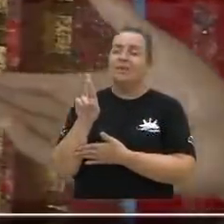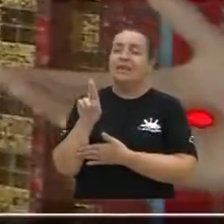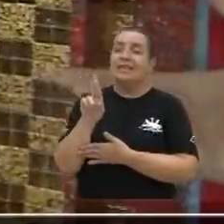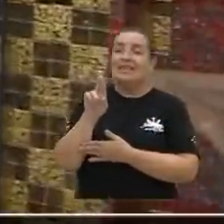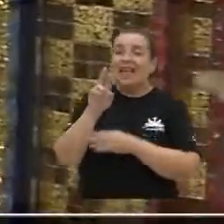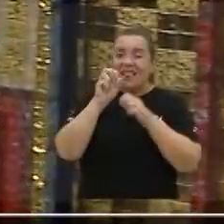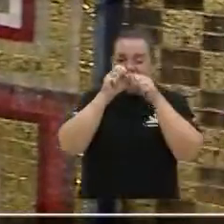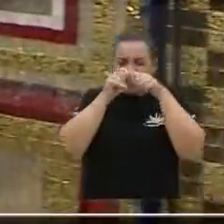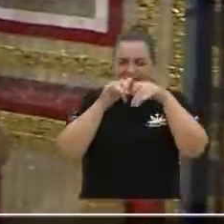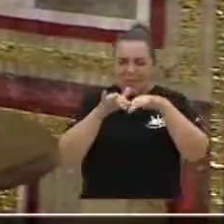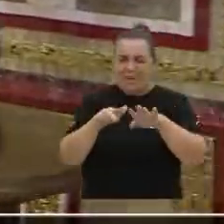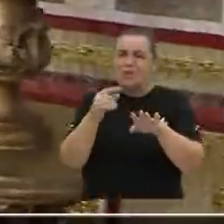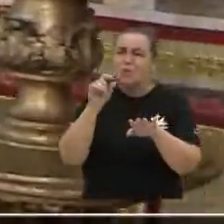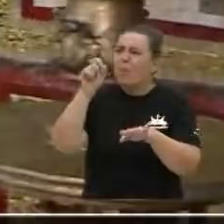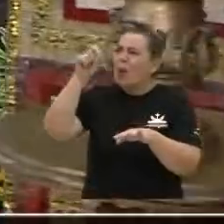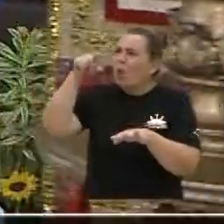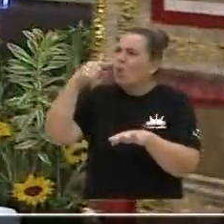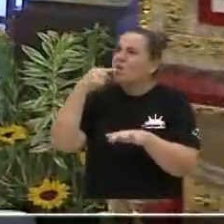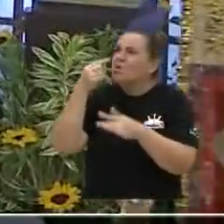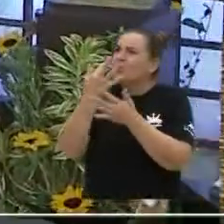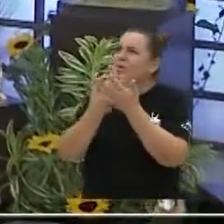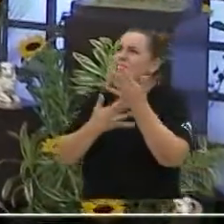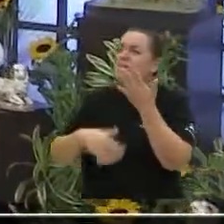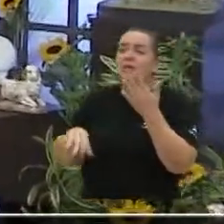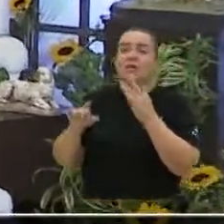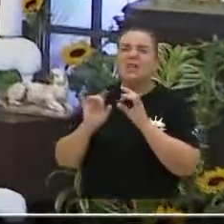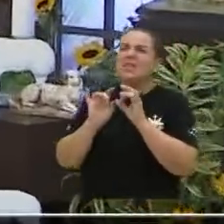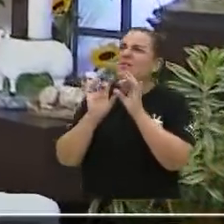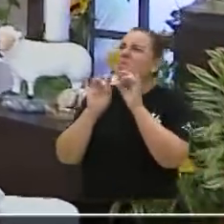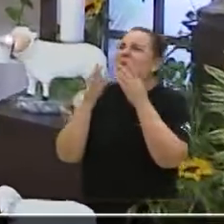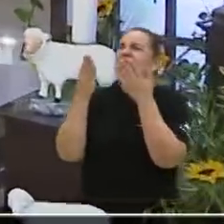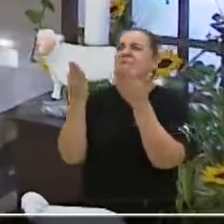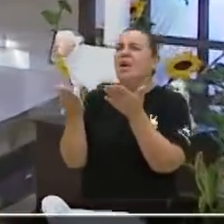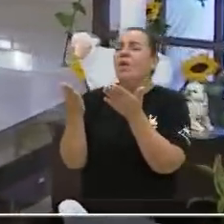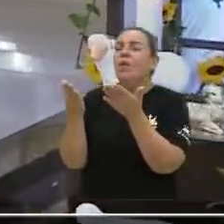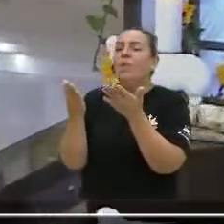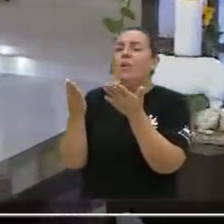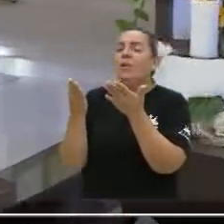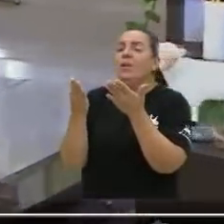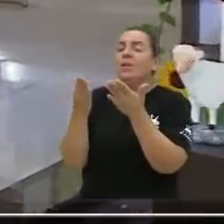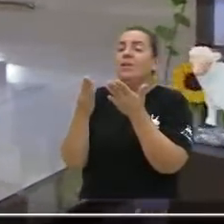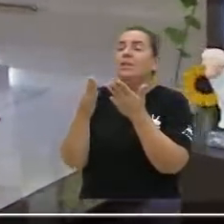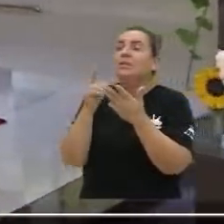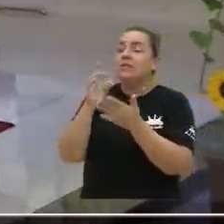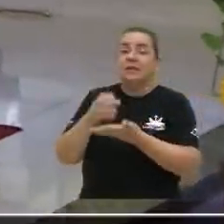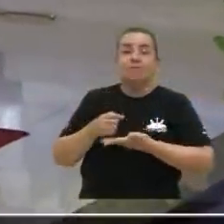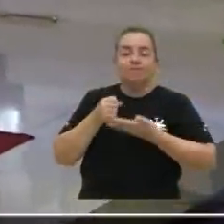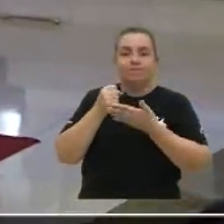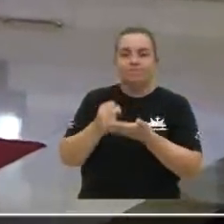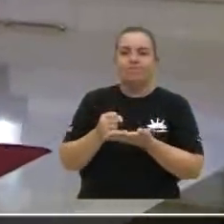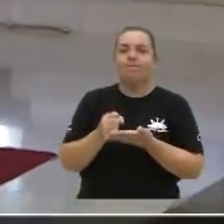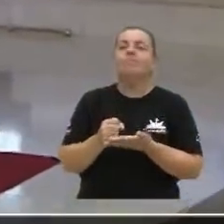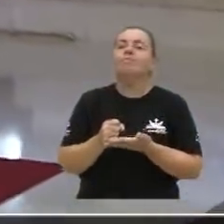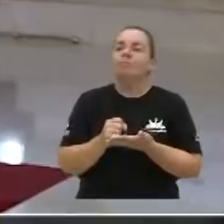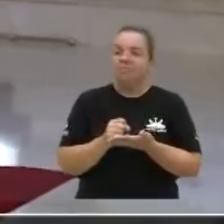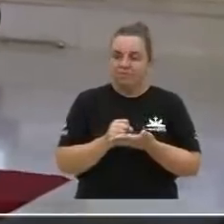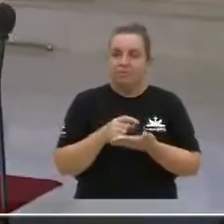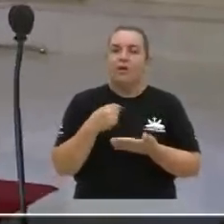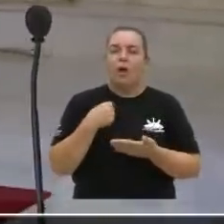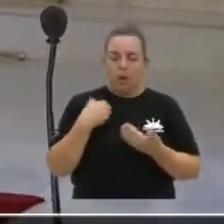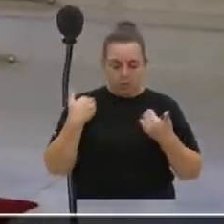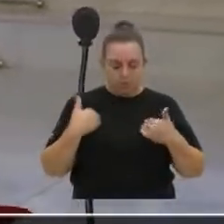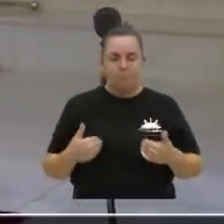uma gota do Teu sangue precioso, do Seu preciosíssimo sangue redentor, eu